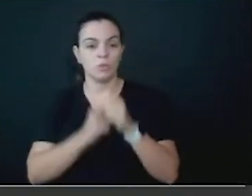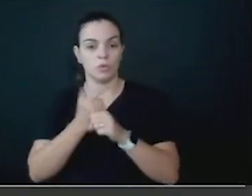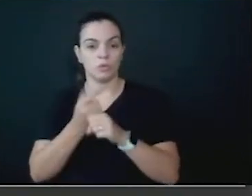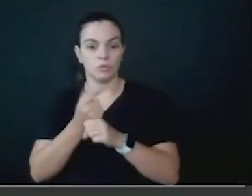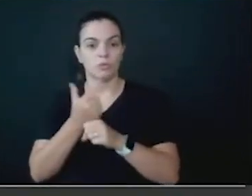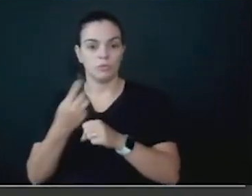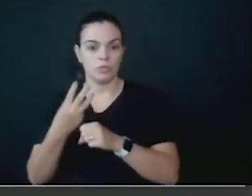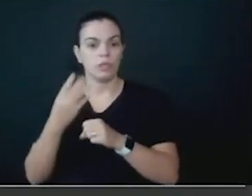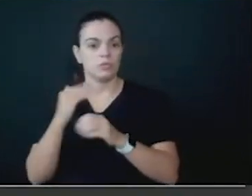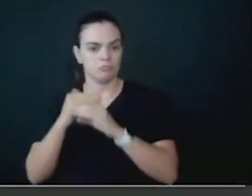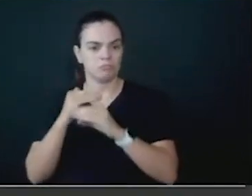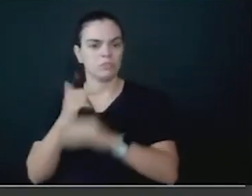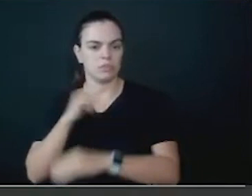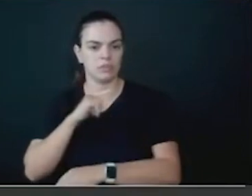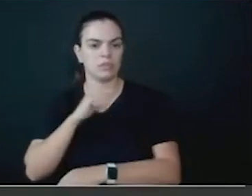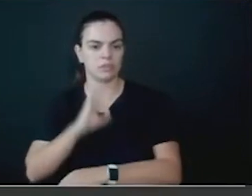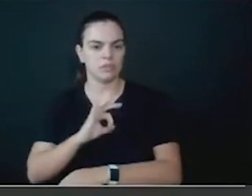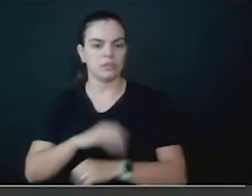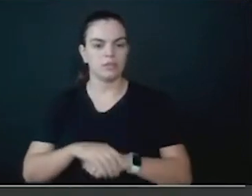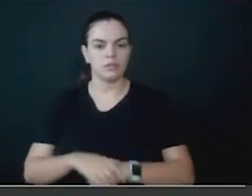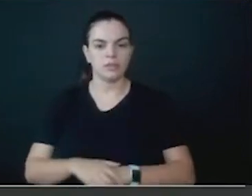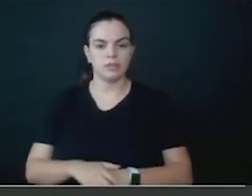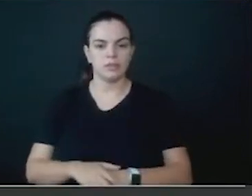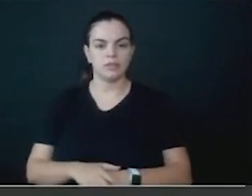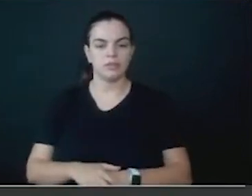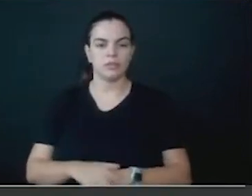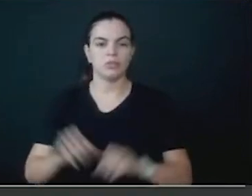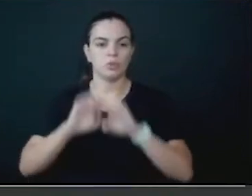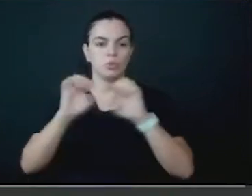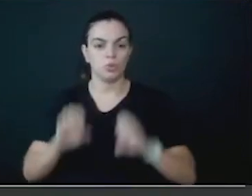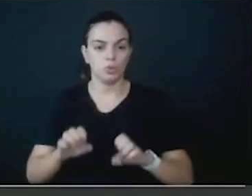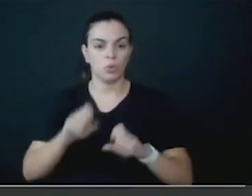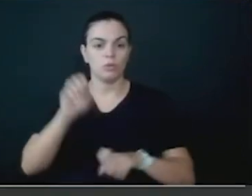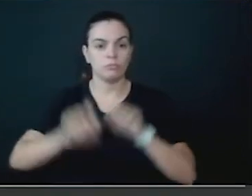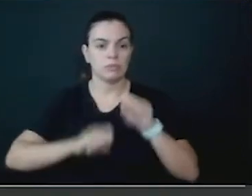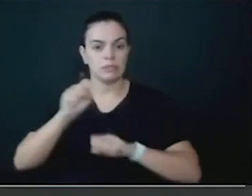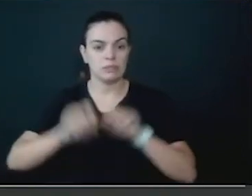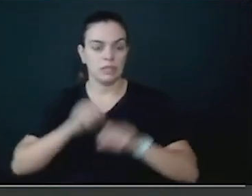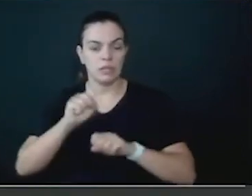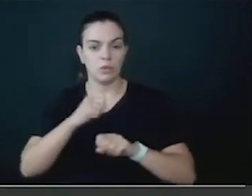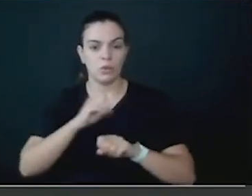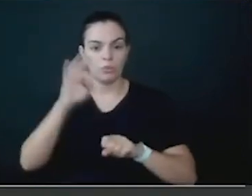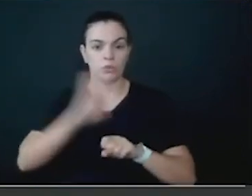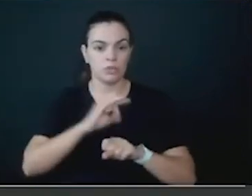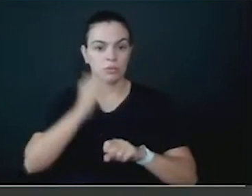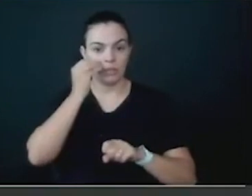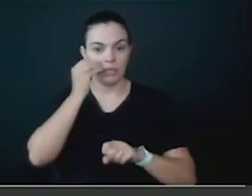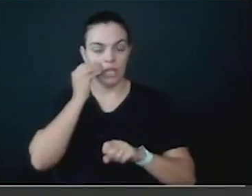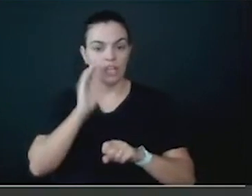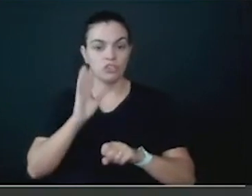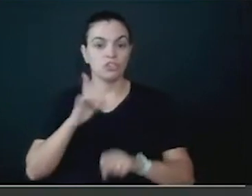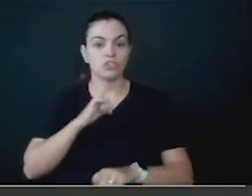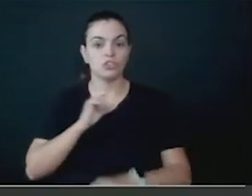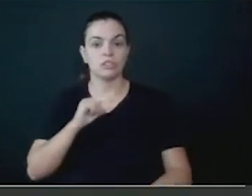da estrutura cicloviária de 8% para 8% em relação às ruas, a gente tem